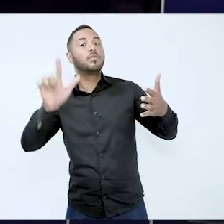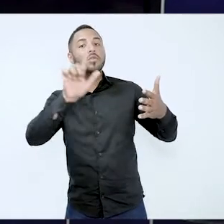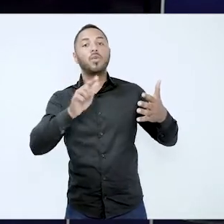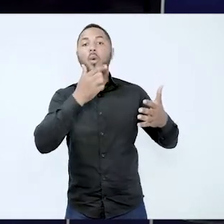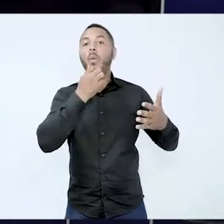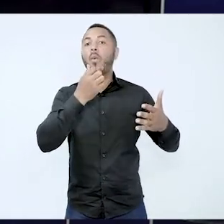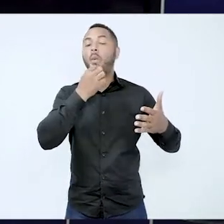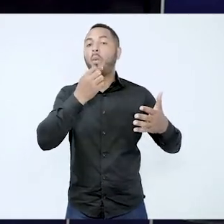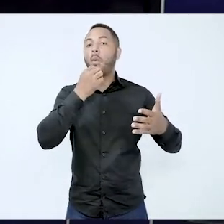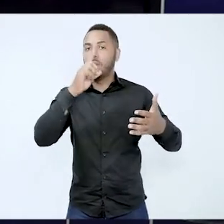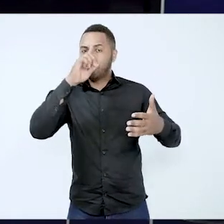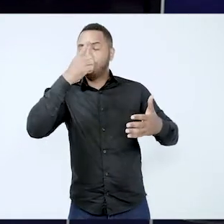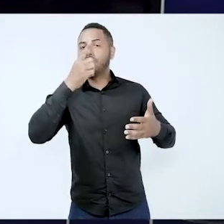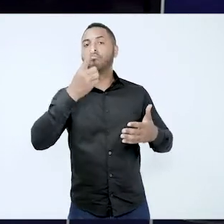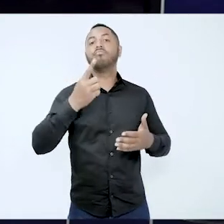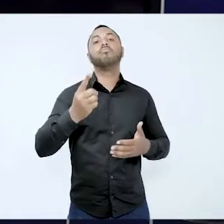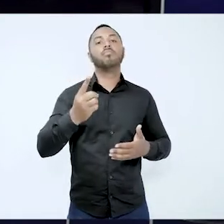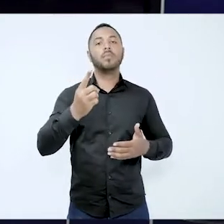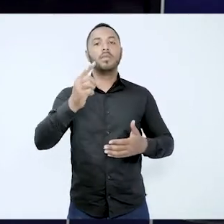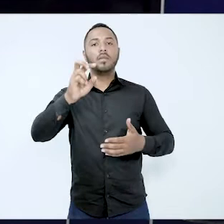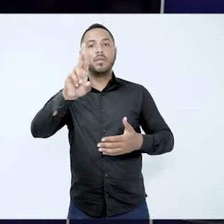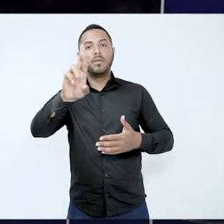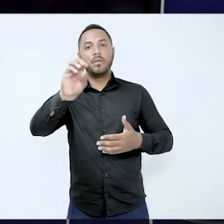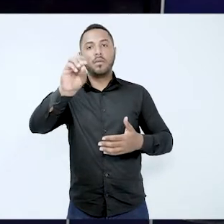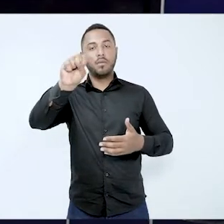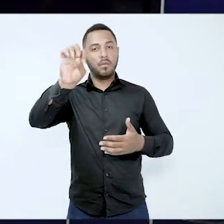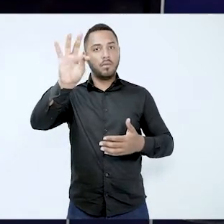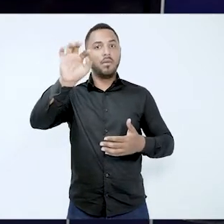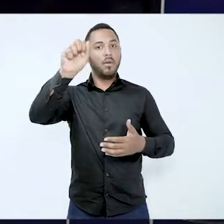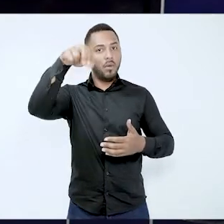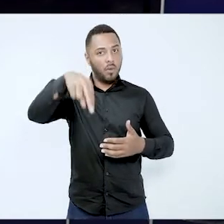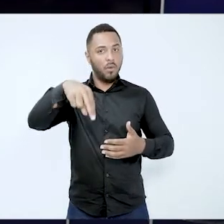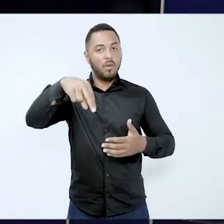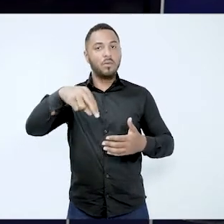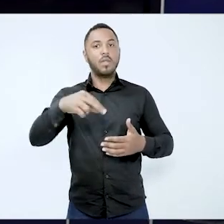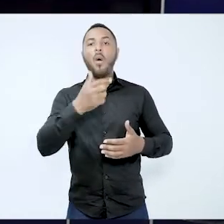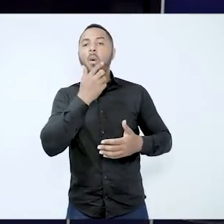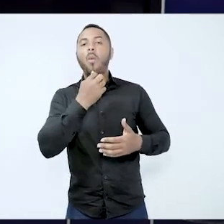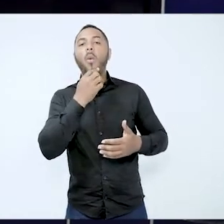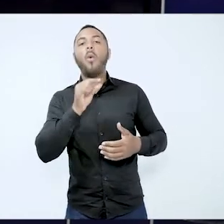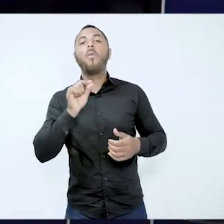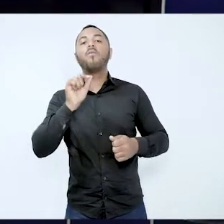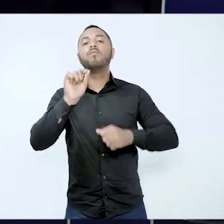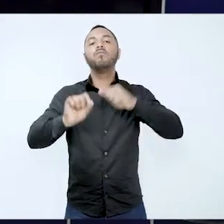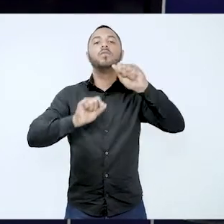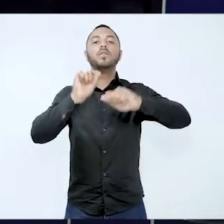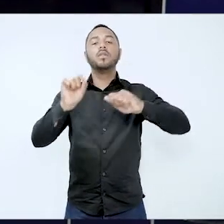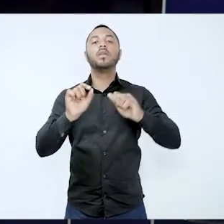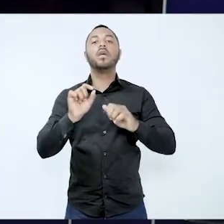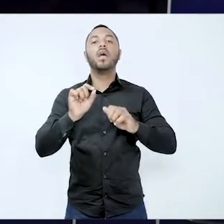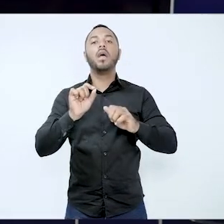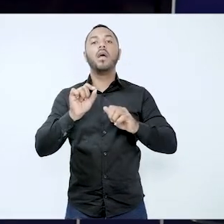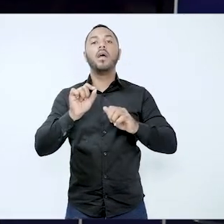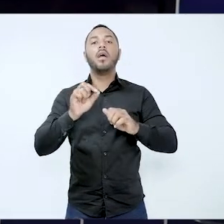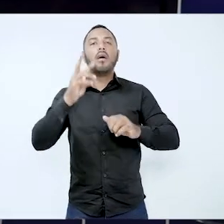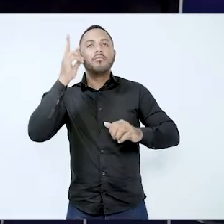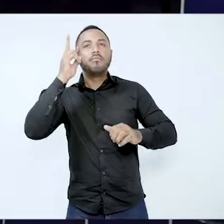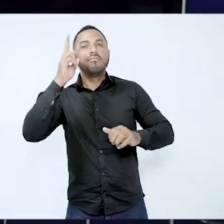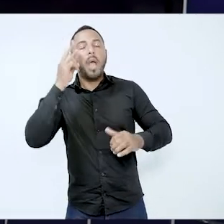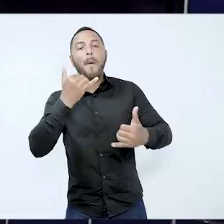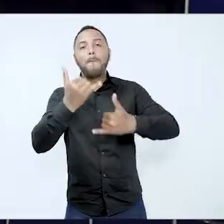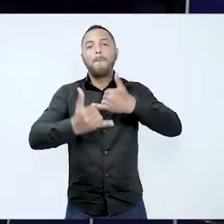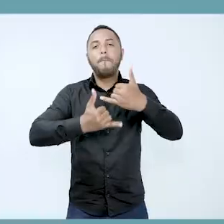do escritor de Recife, Rostam Paraíso. Nele, ele vai recordar as suas brincadeiras